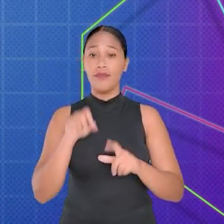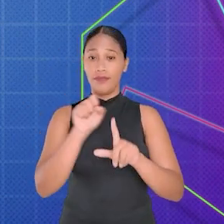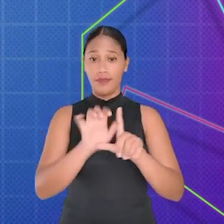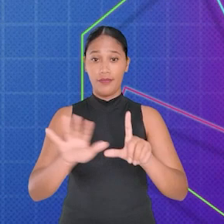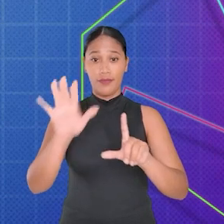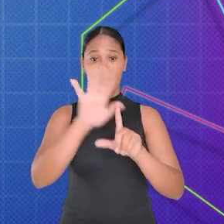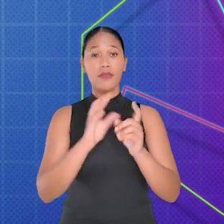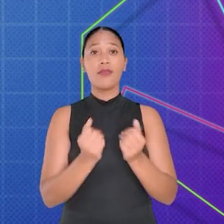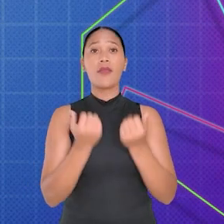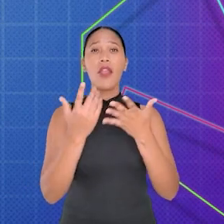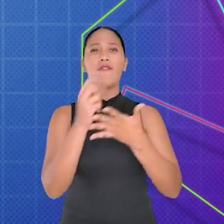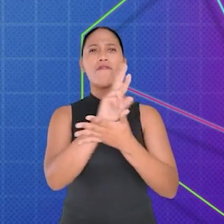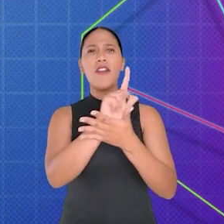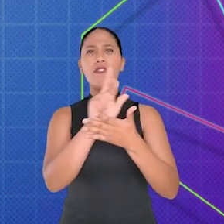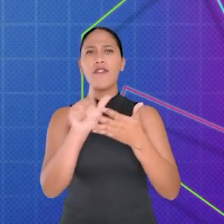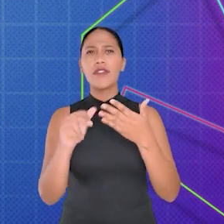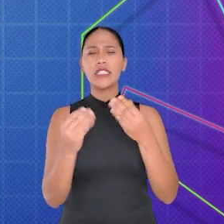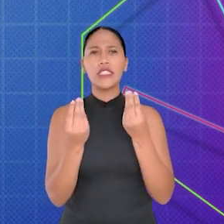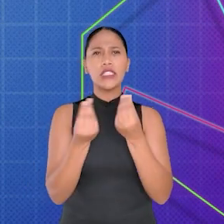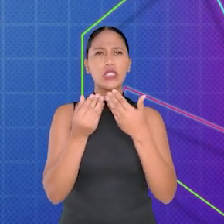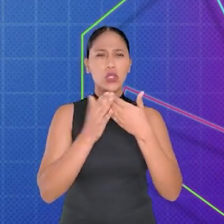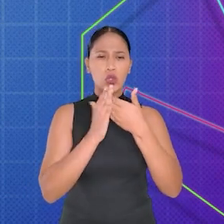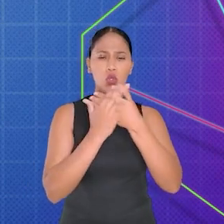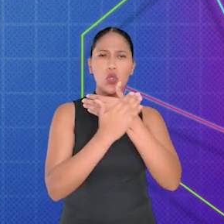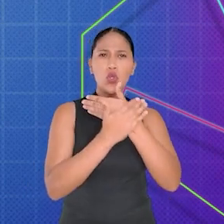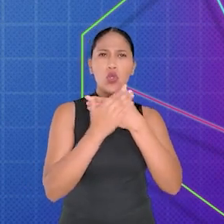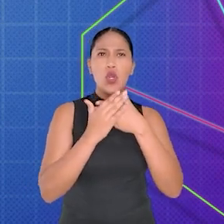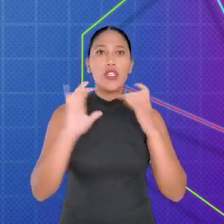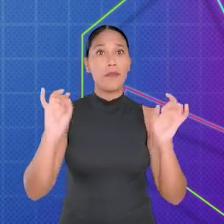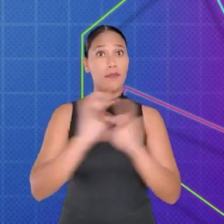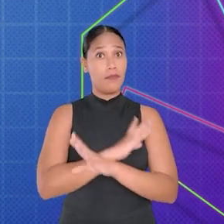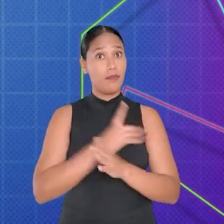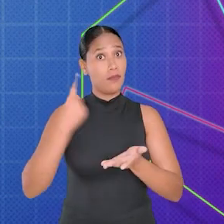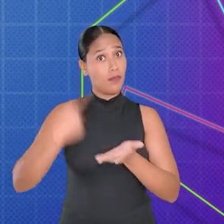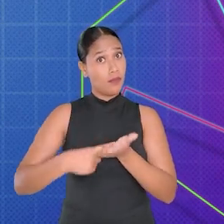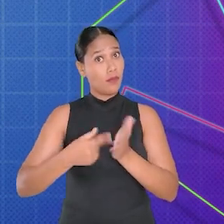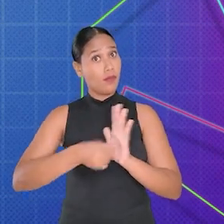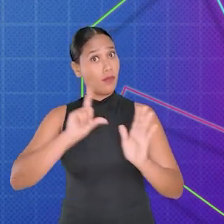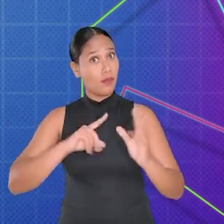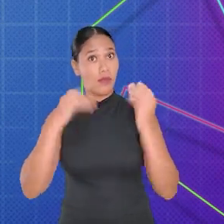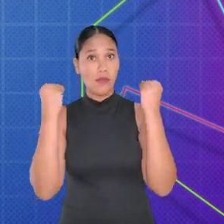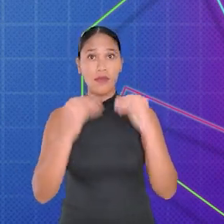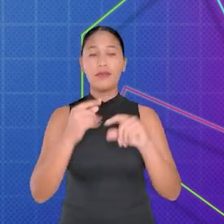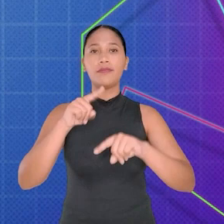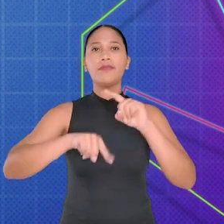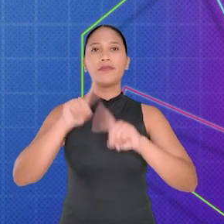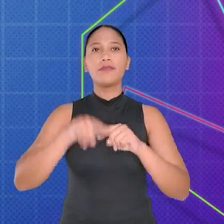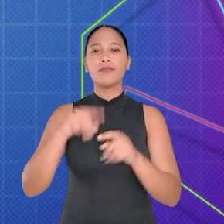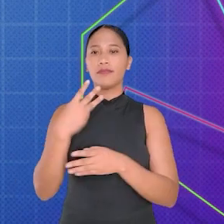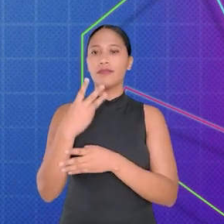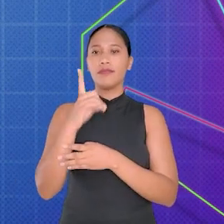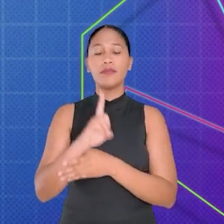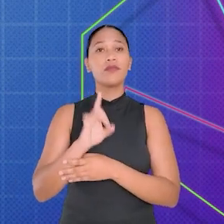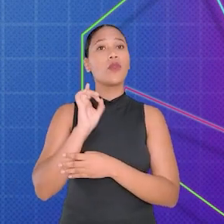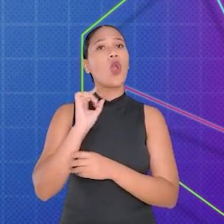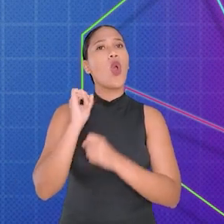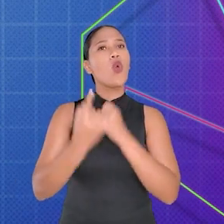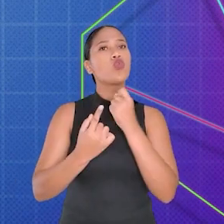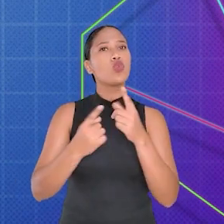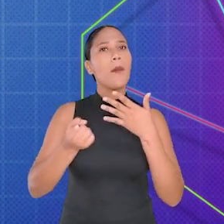que podem ser aplicados em objetos 3D com apenas alguns cliques. Além disso, os usuários podem criar suas próprias texturas e